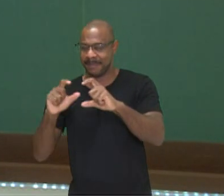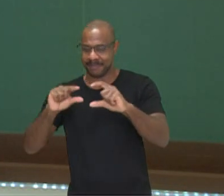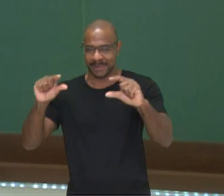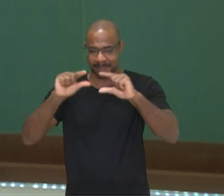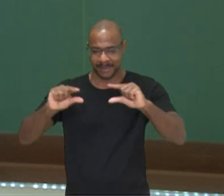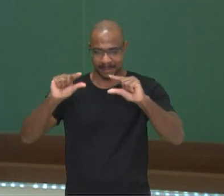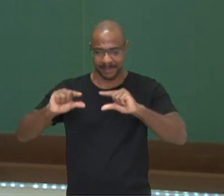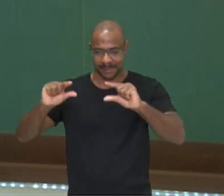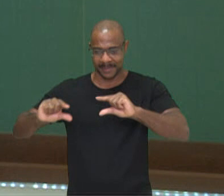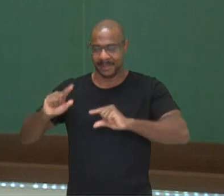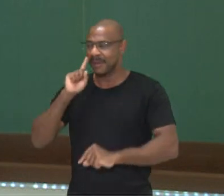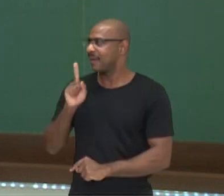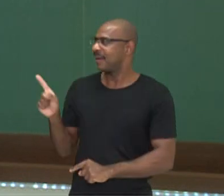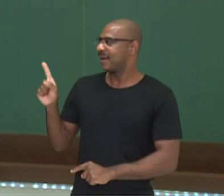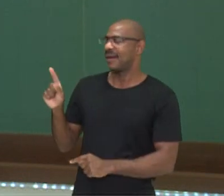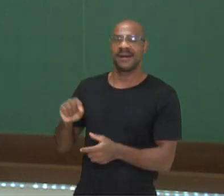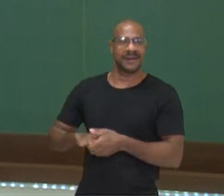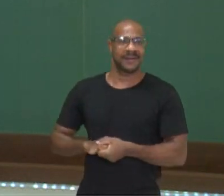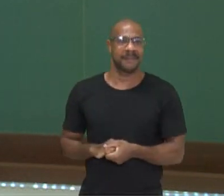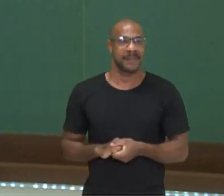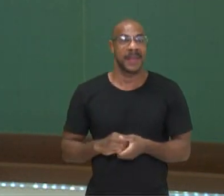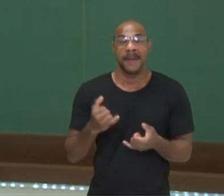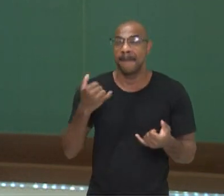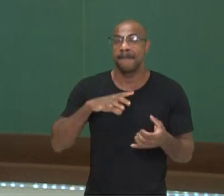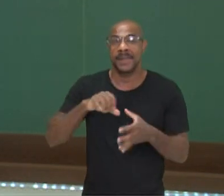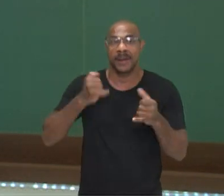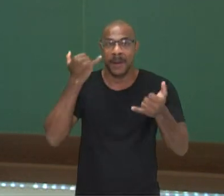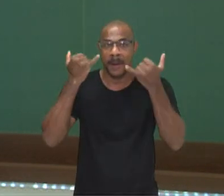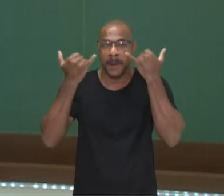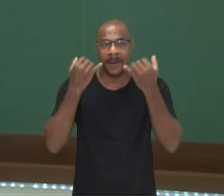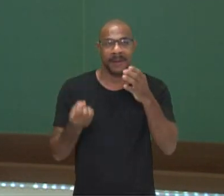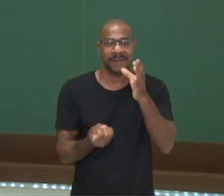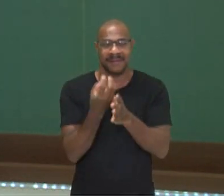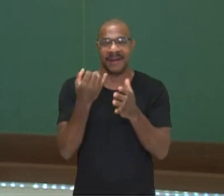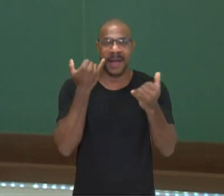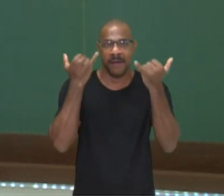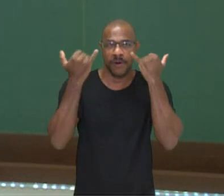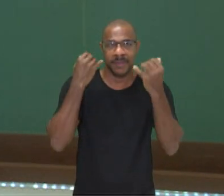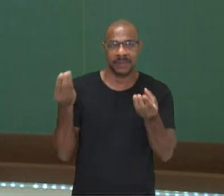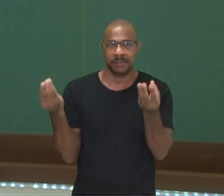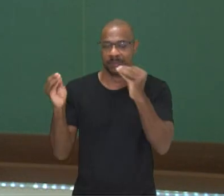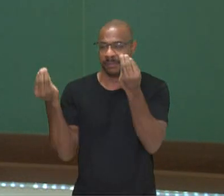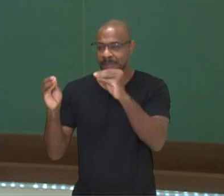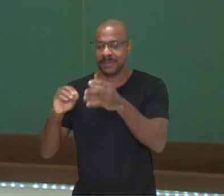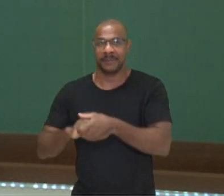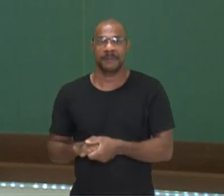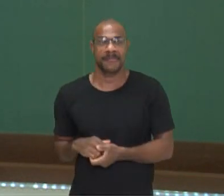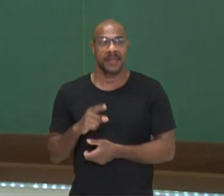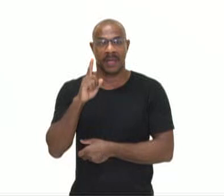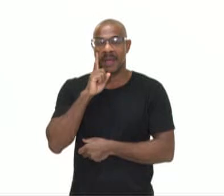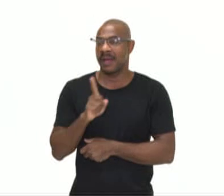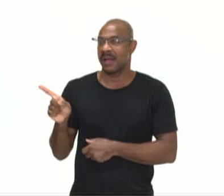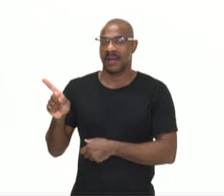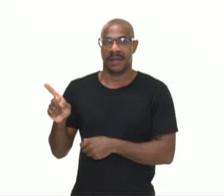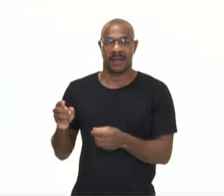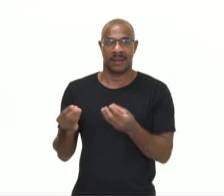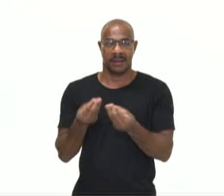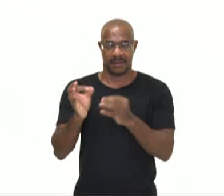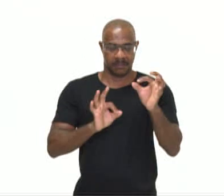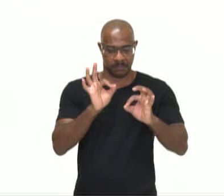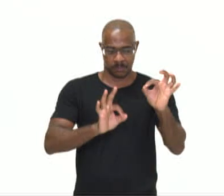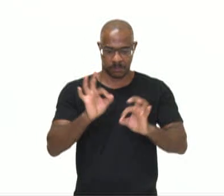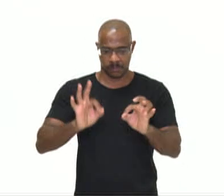mais 2, eu fiz vezes 4. Então olha o que me apareceu aqui agora, as chaves. Então essa é a